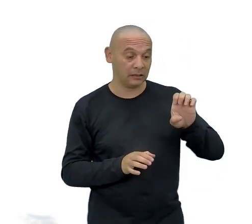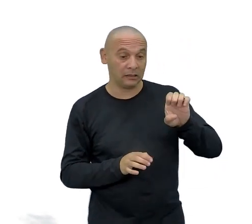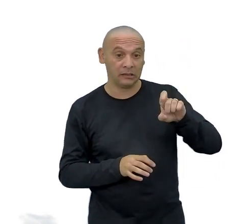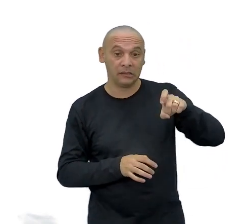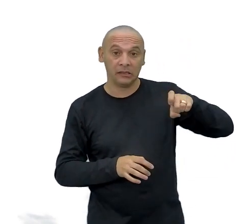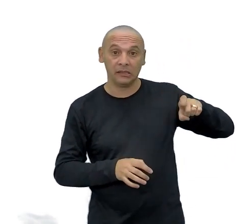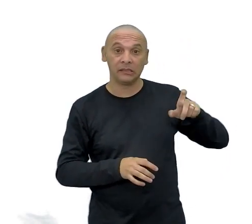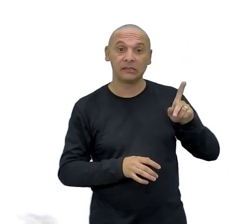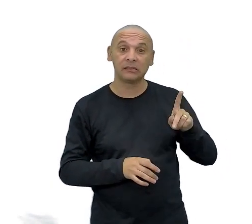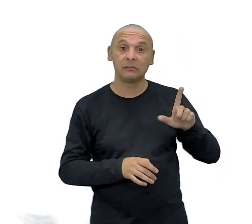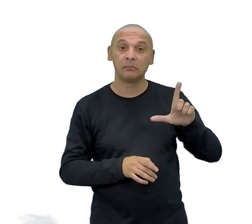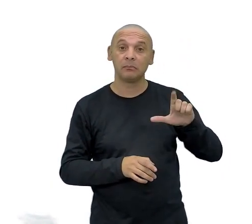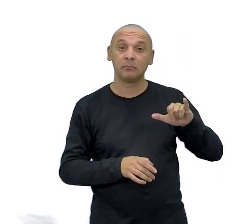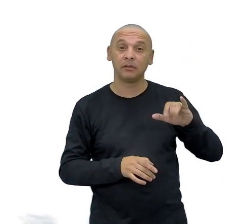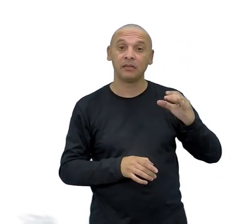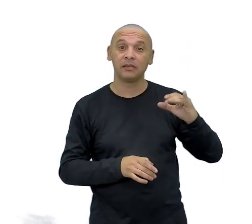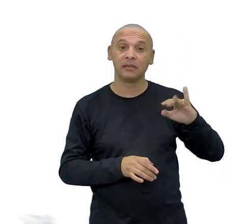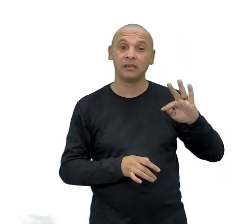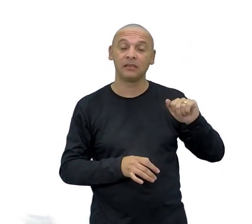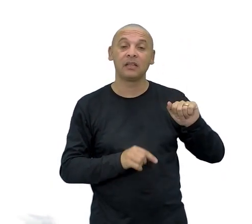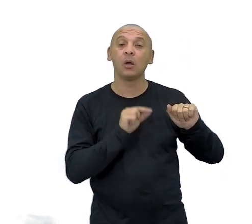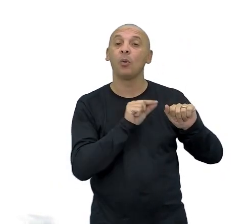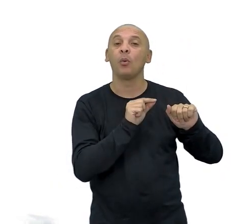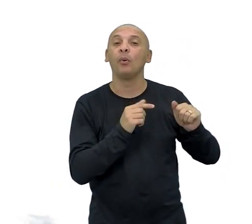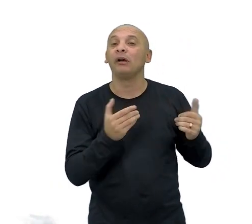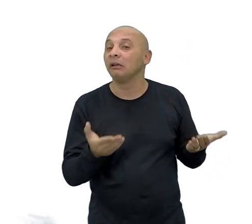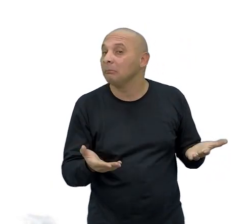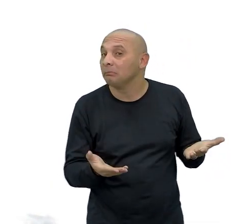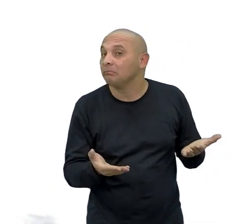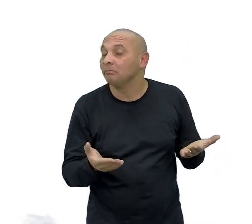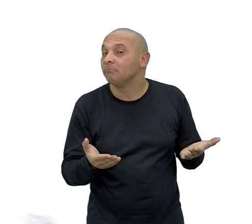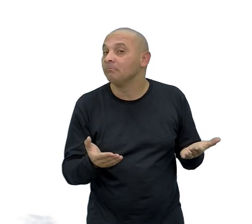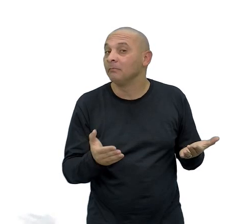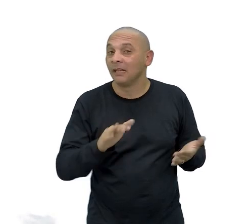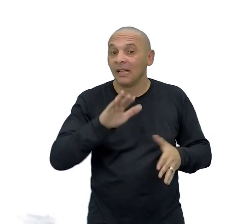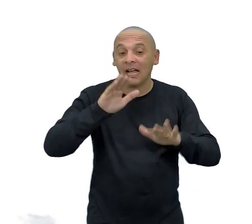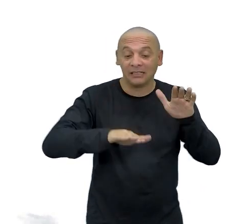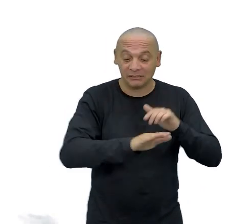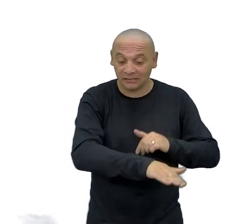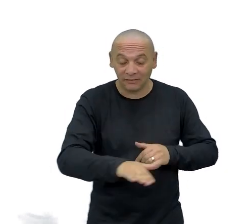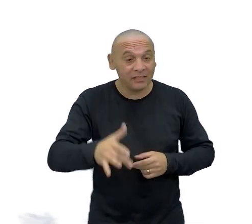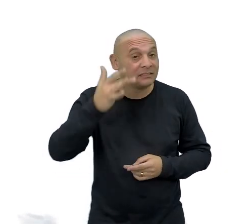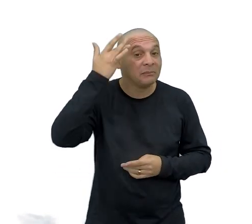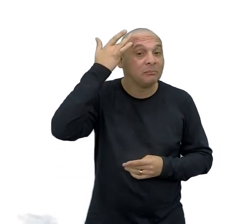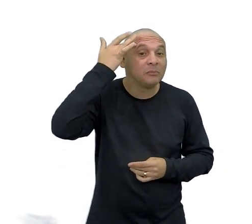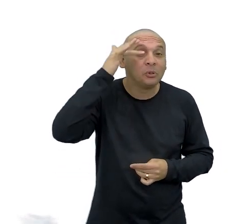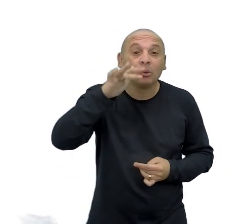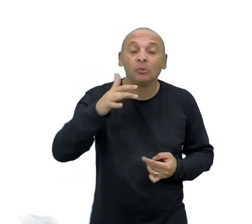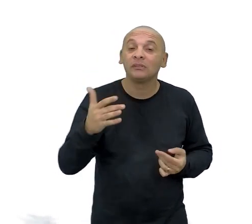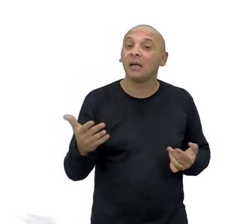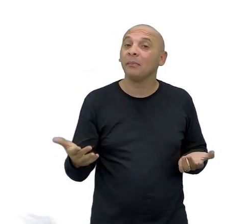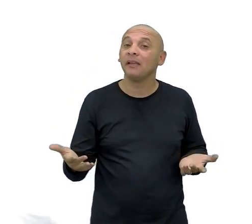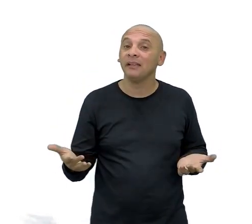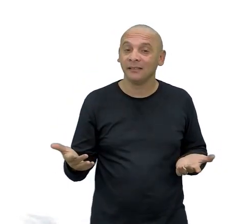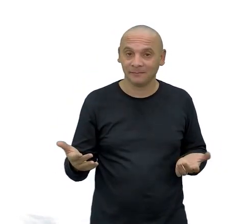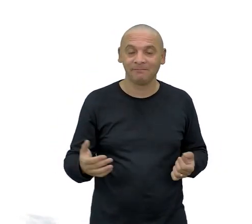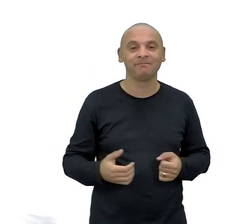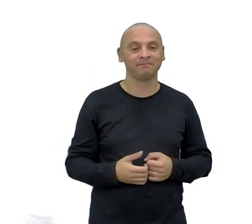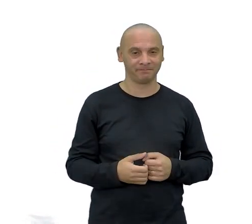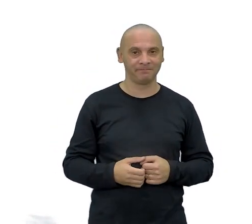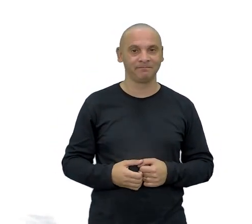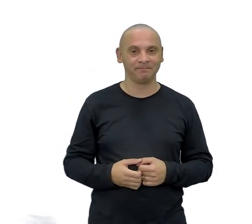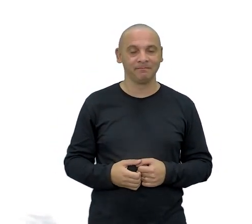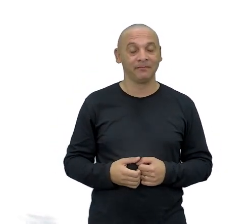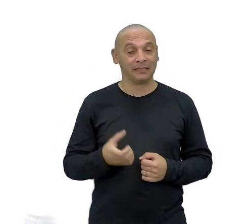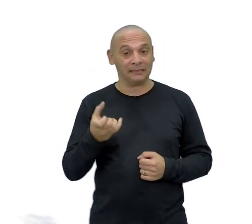que essas crianças tenham tido pouco contato com essas informações, né? O que é implícito, o que é explícito.